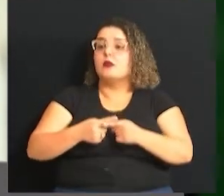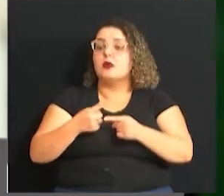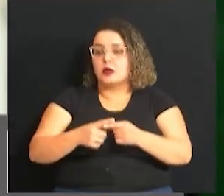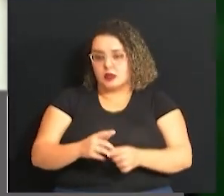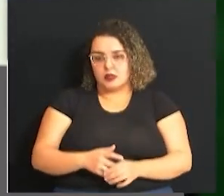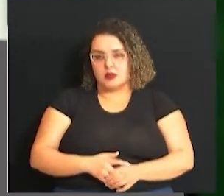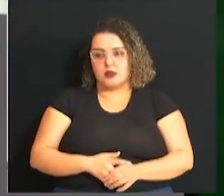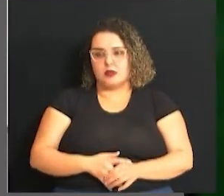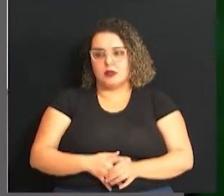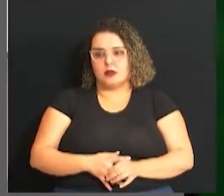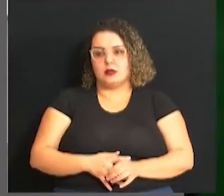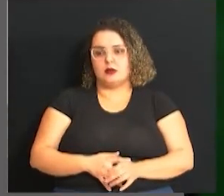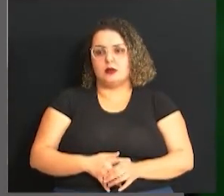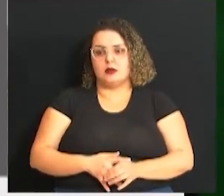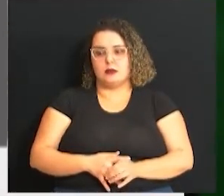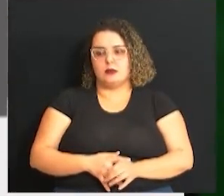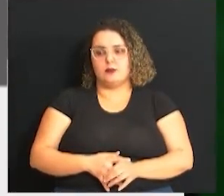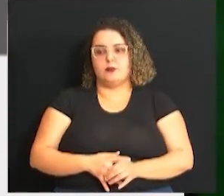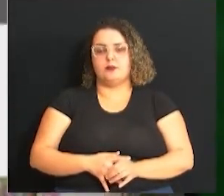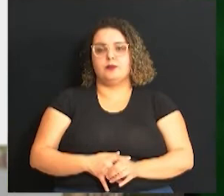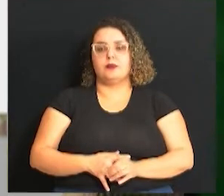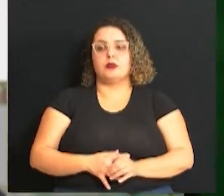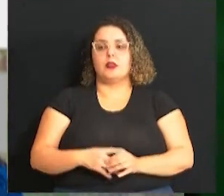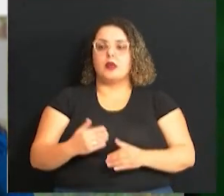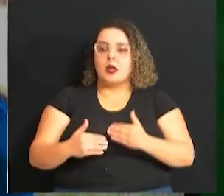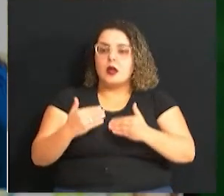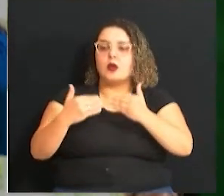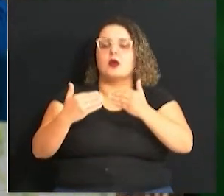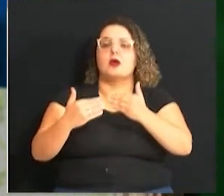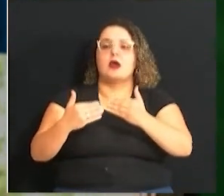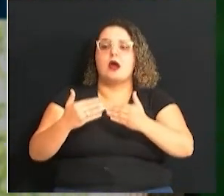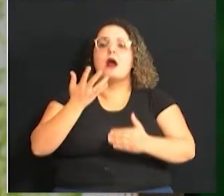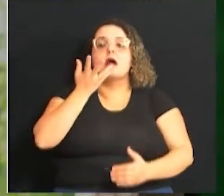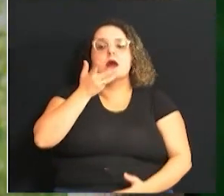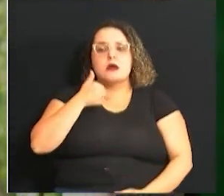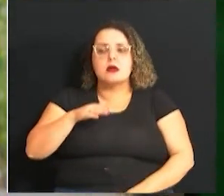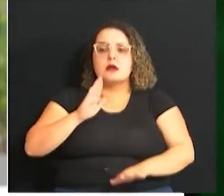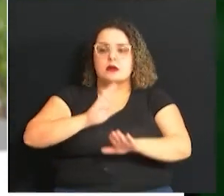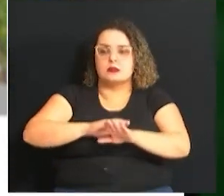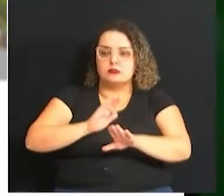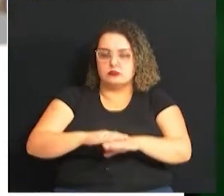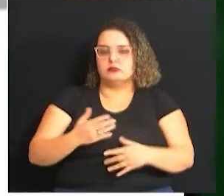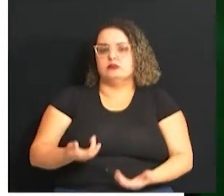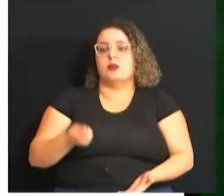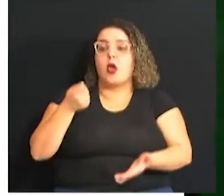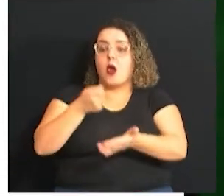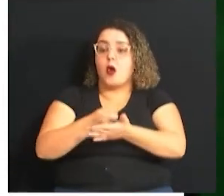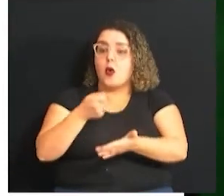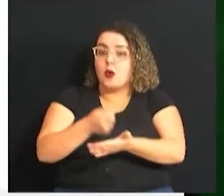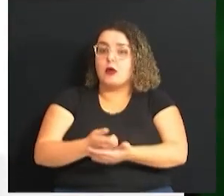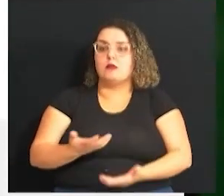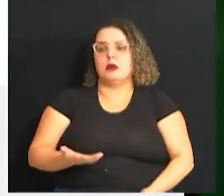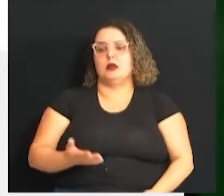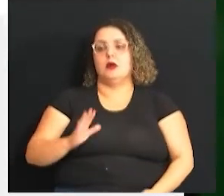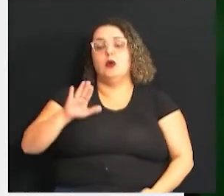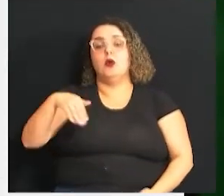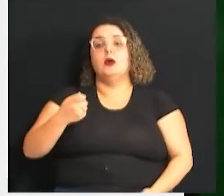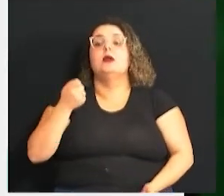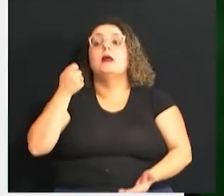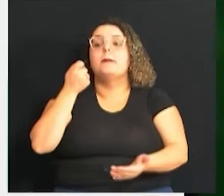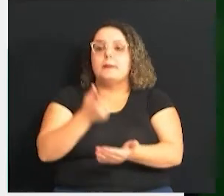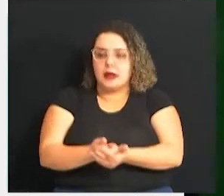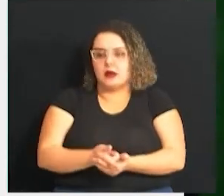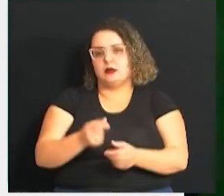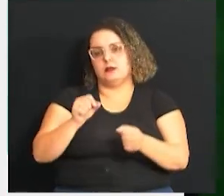Por quê? Porque ele condiciona a criança a agir daquilo que é obrigação dela quando